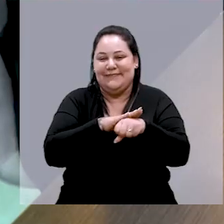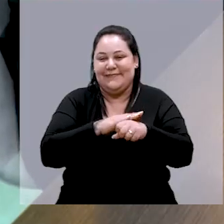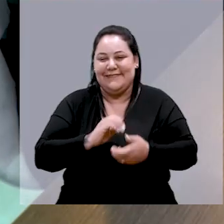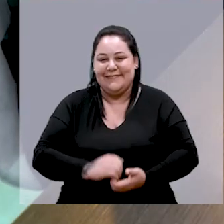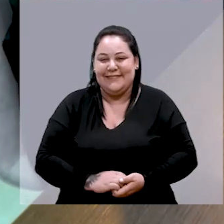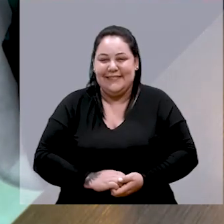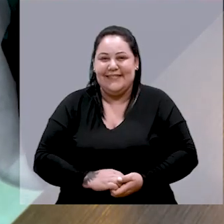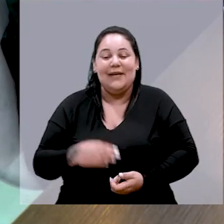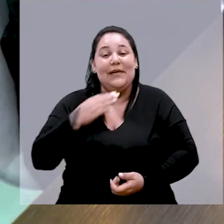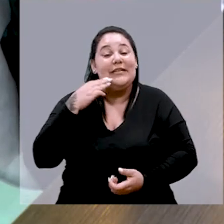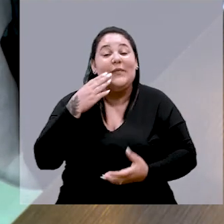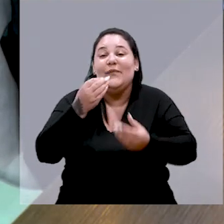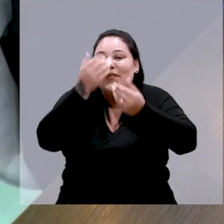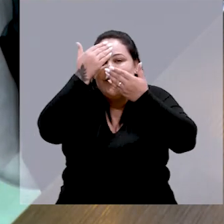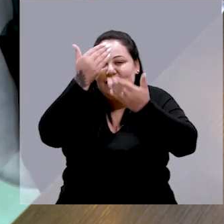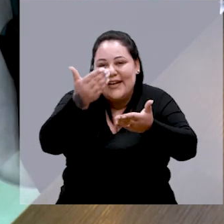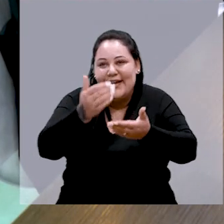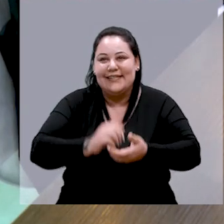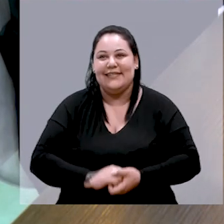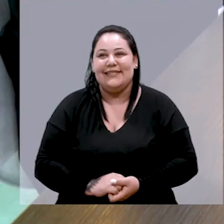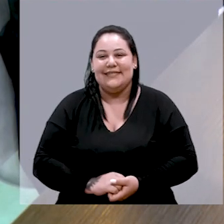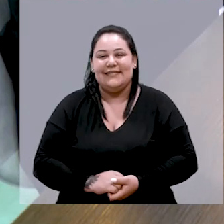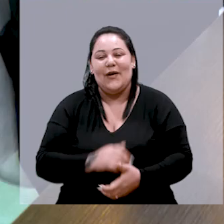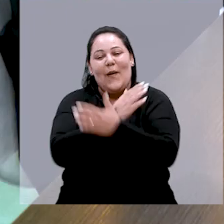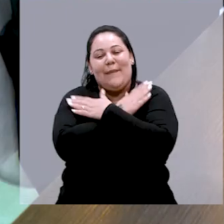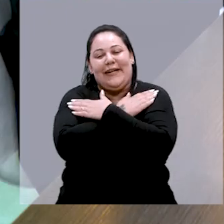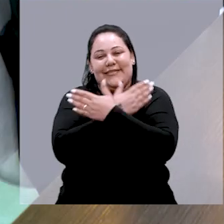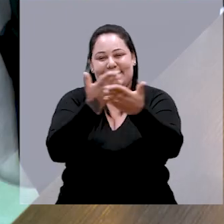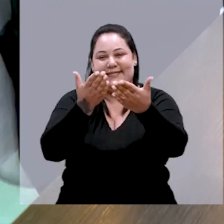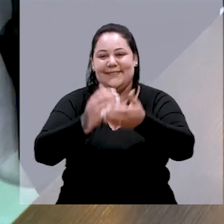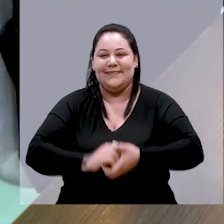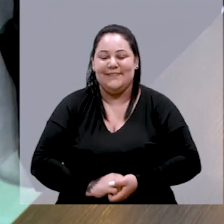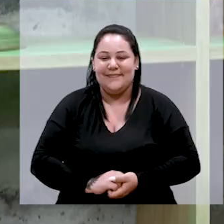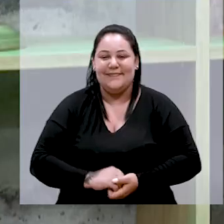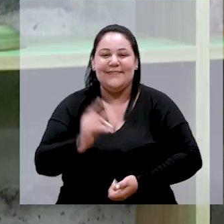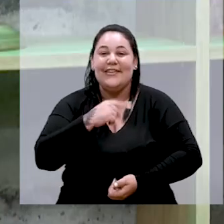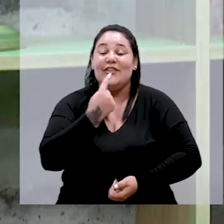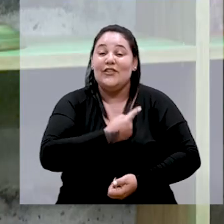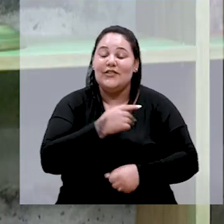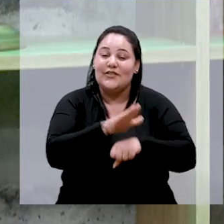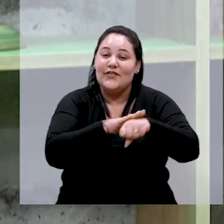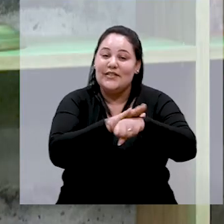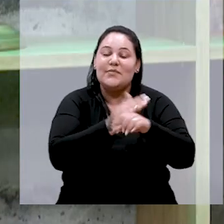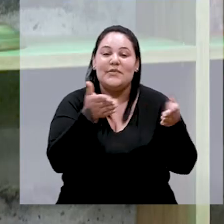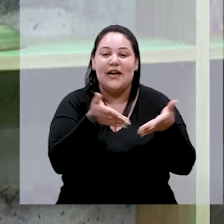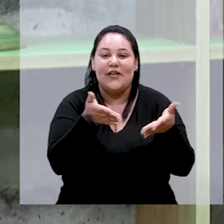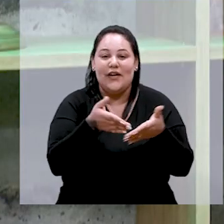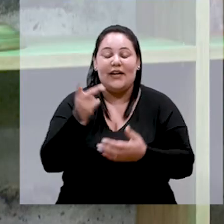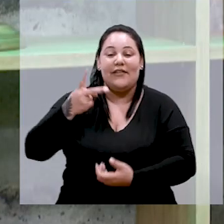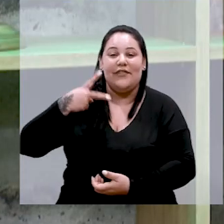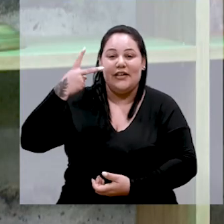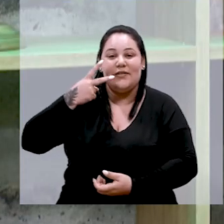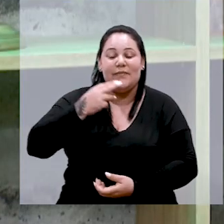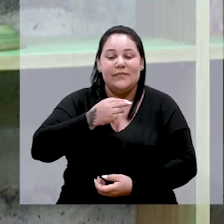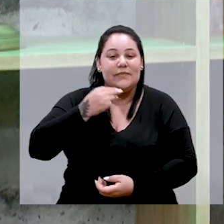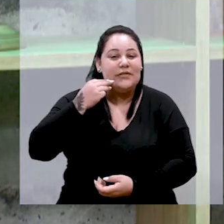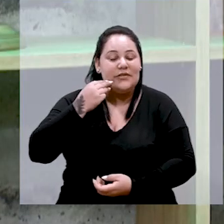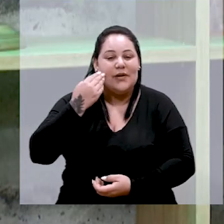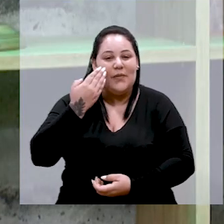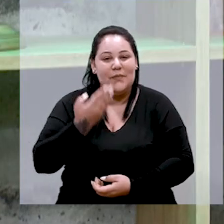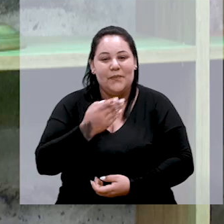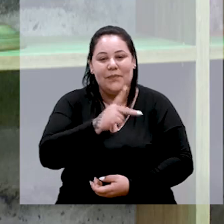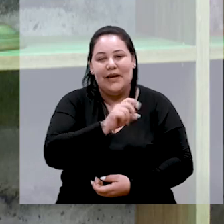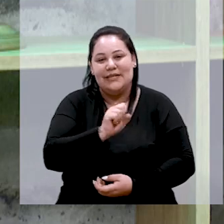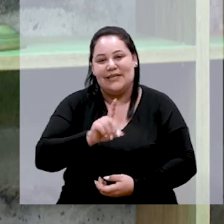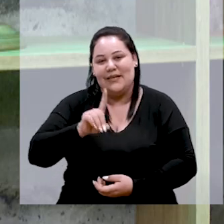bastante. Mais uma vez, muito obrigado, vereadora Marisol. Querido, um grande abraço. Acabamos de conversar, então, com a vereadora